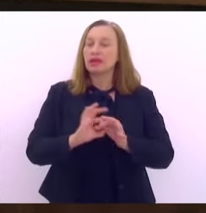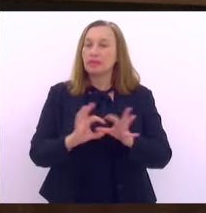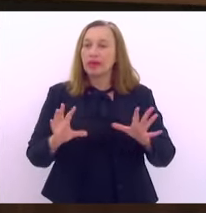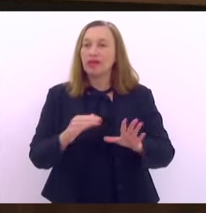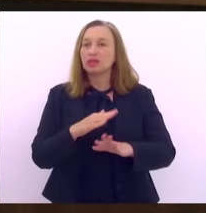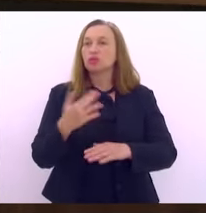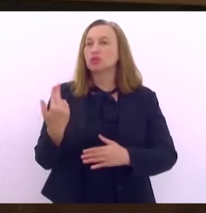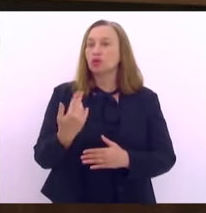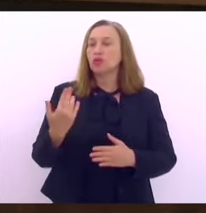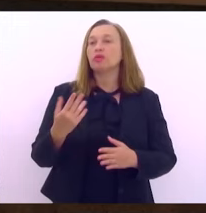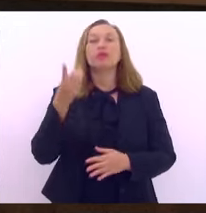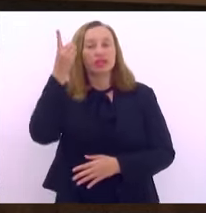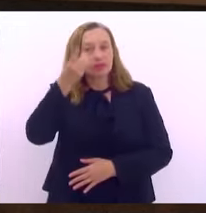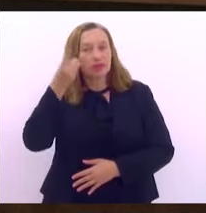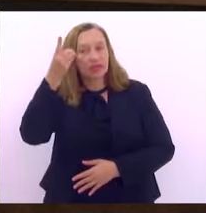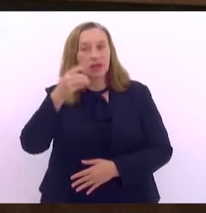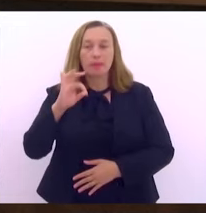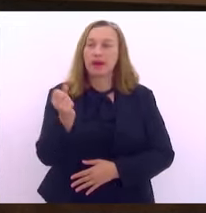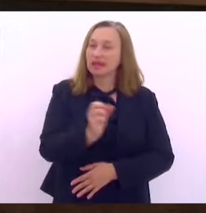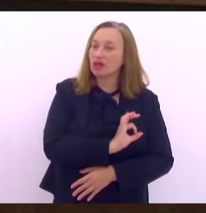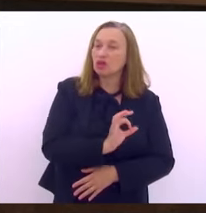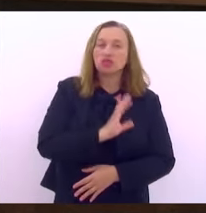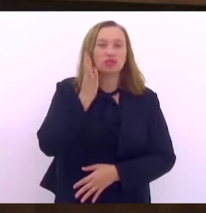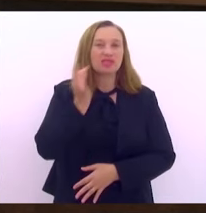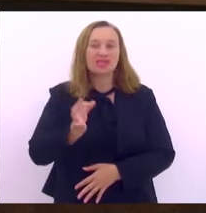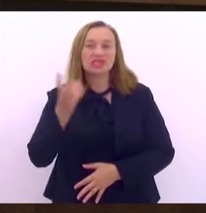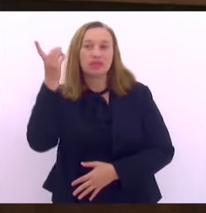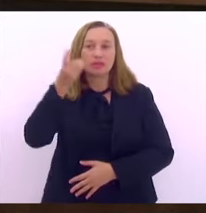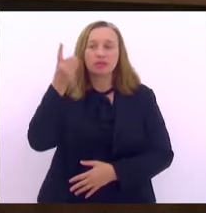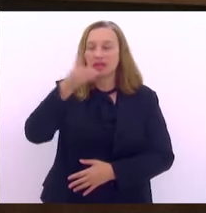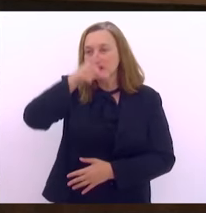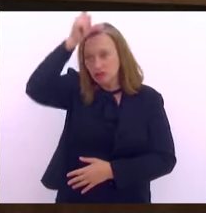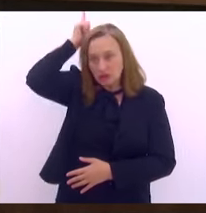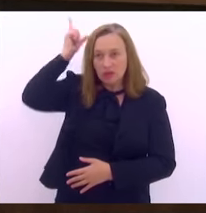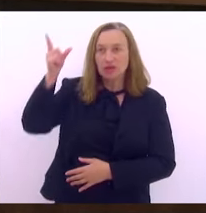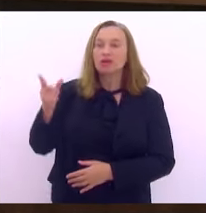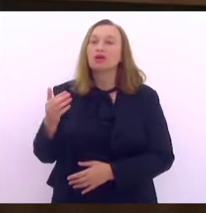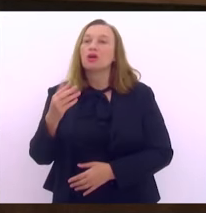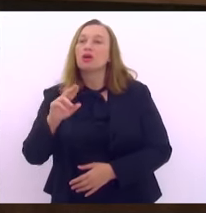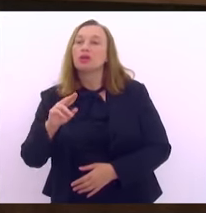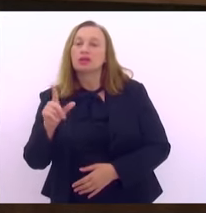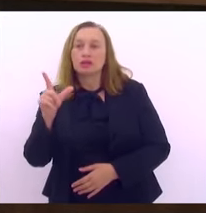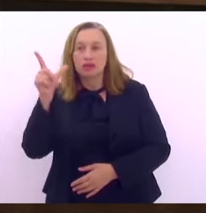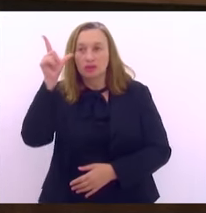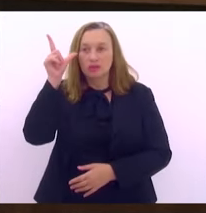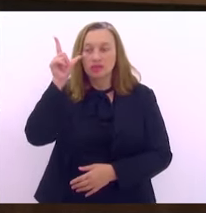concedendo a coautoria para a deputada Marta Rocha, não sei se o deputado Luiz Paulo havia pedido também a deputada Lucinha.